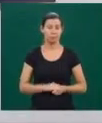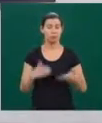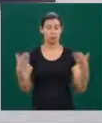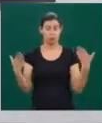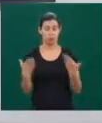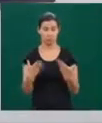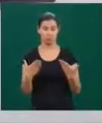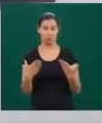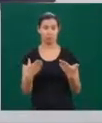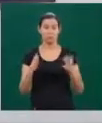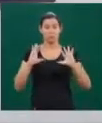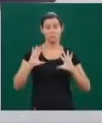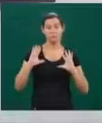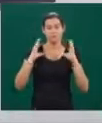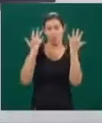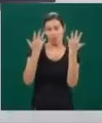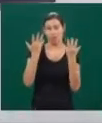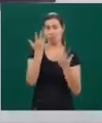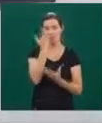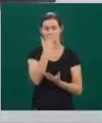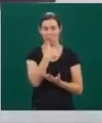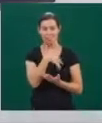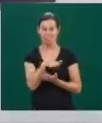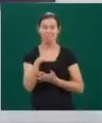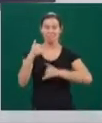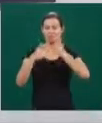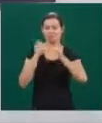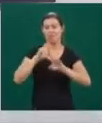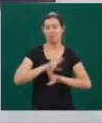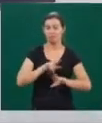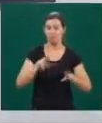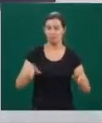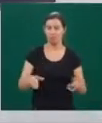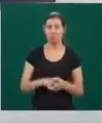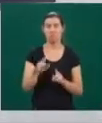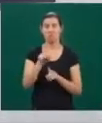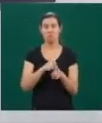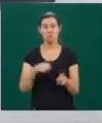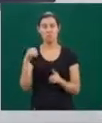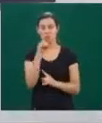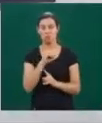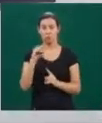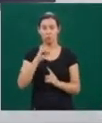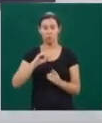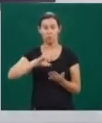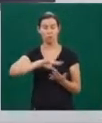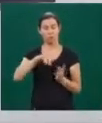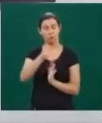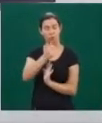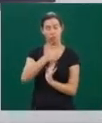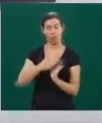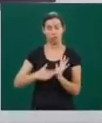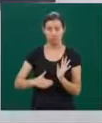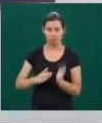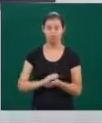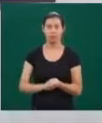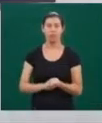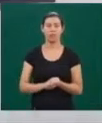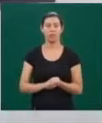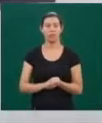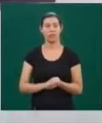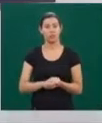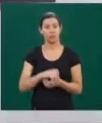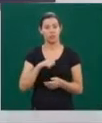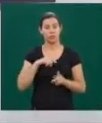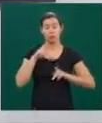Hoje o dia foi de festa para a criançada e com muita diversão. Durante todo o mês, tem muitas atividades programadas e não vão faltar opções também